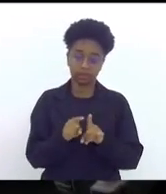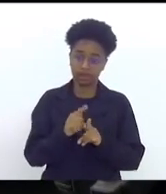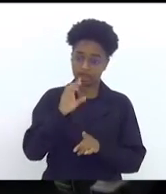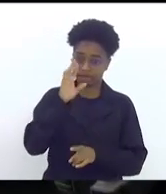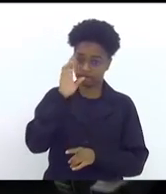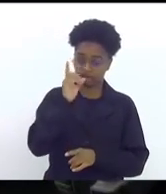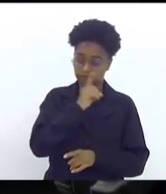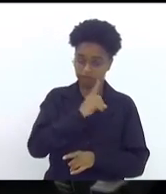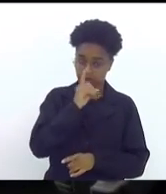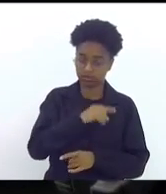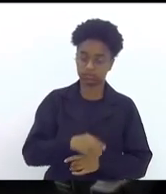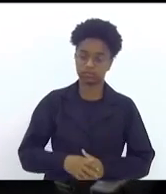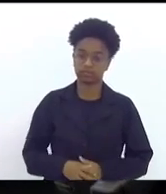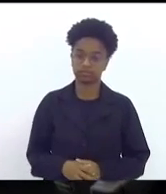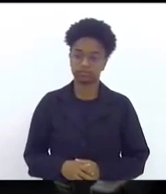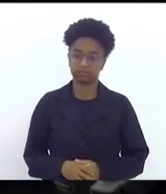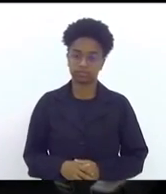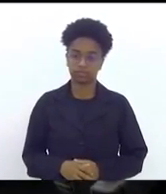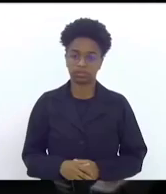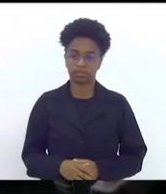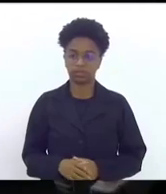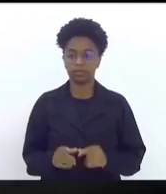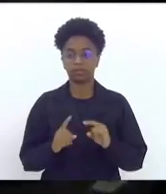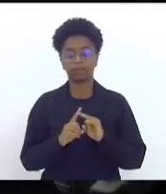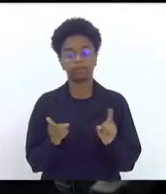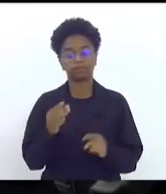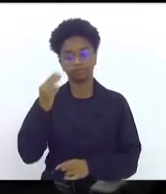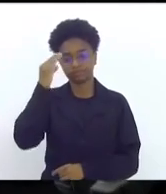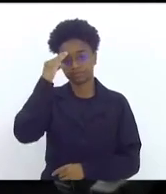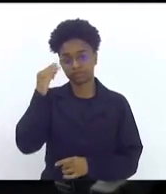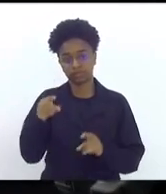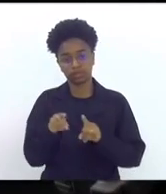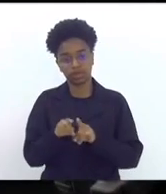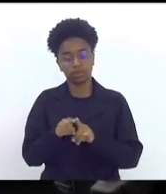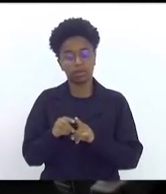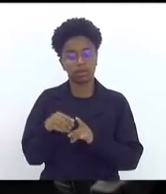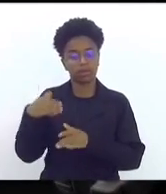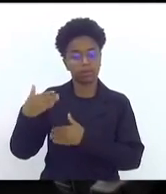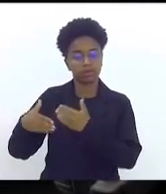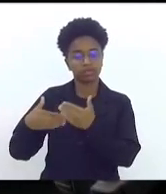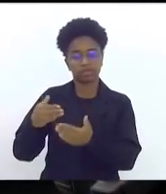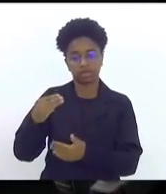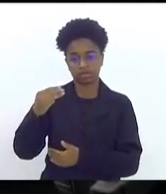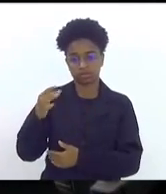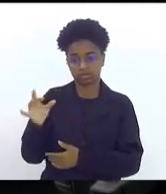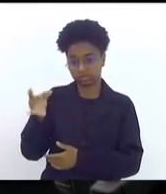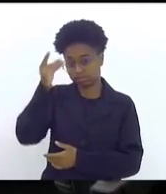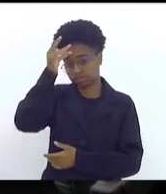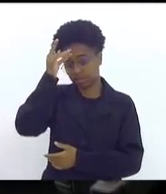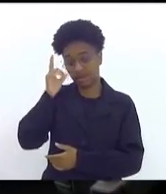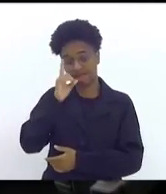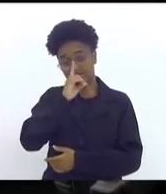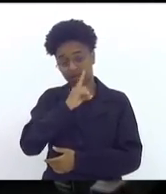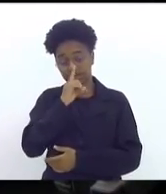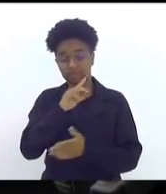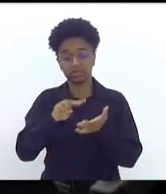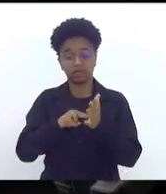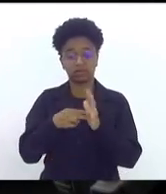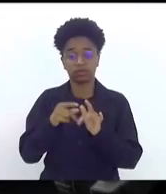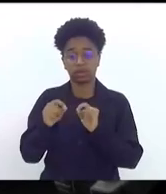falhará. Dizer que a memória e o processo mnemônico são falhos significa dizer que a vítima ou a